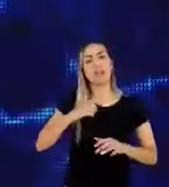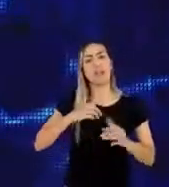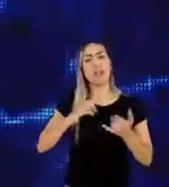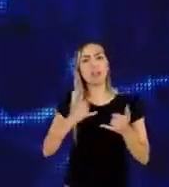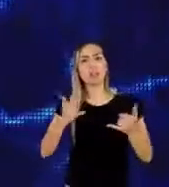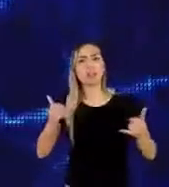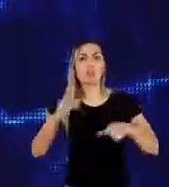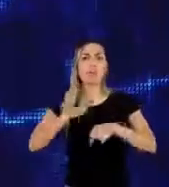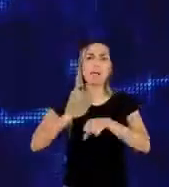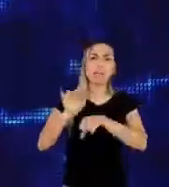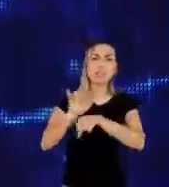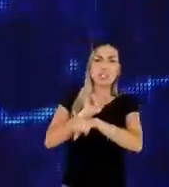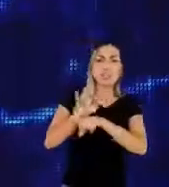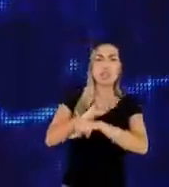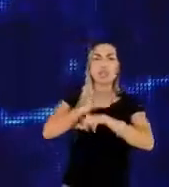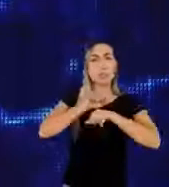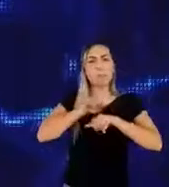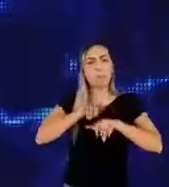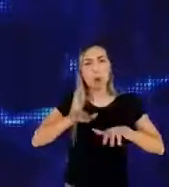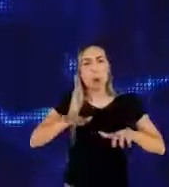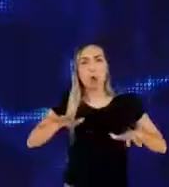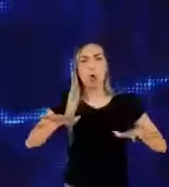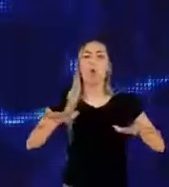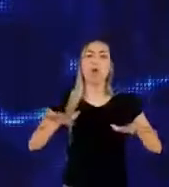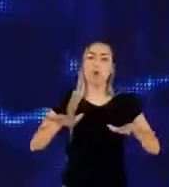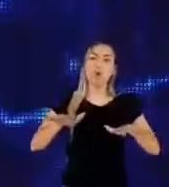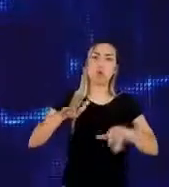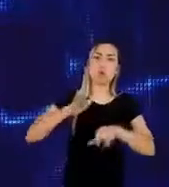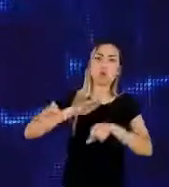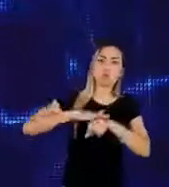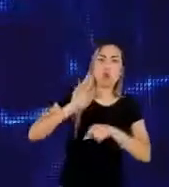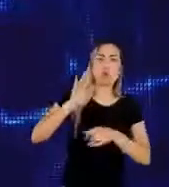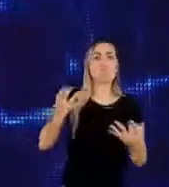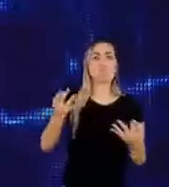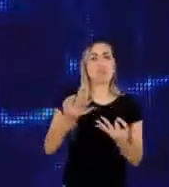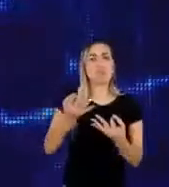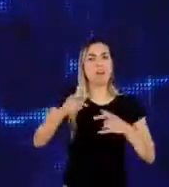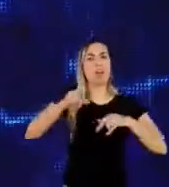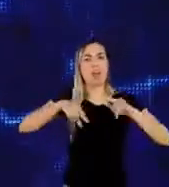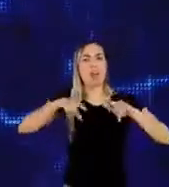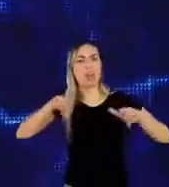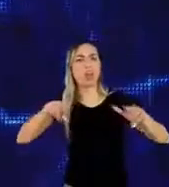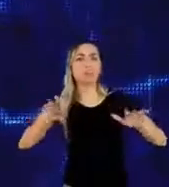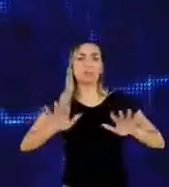energéticos distribuídos, cada vez mais intermitência, cada vez mais demanda de